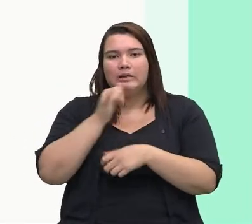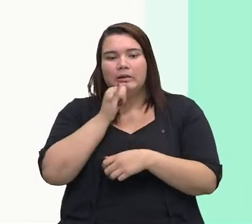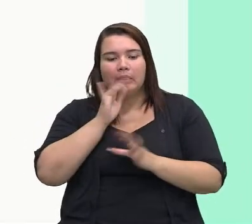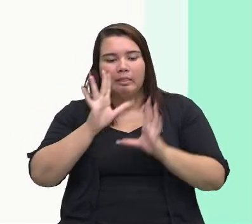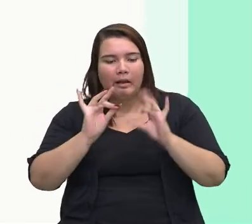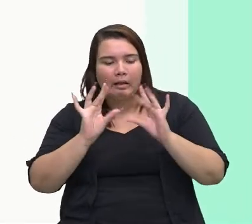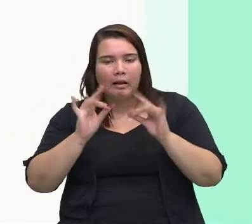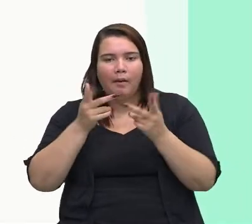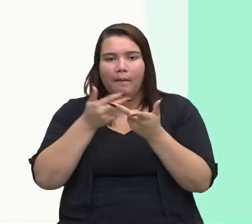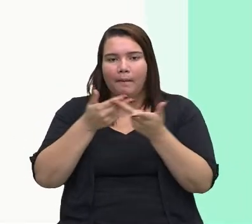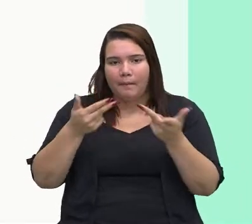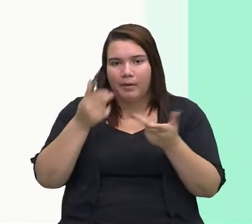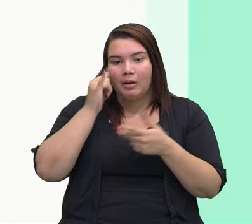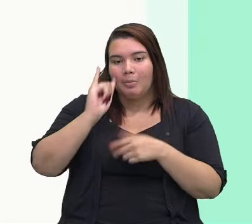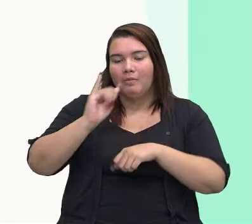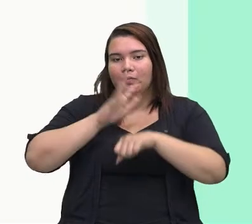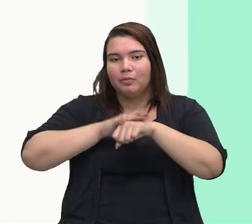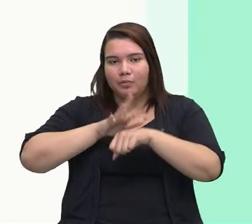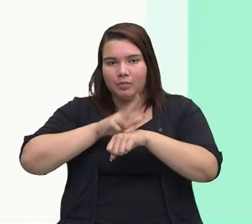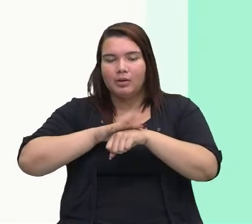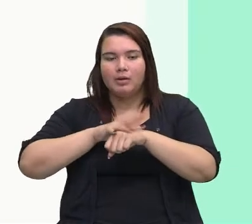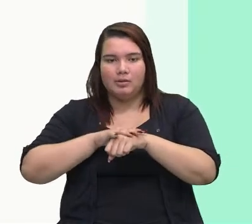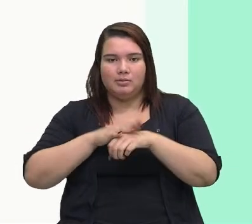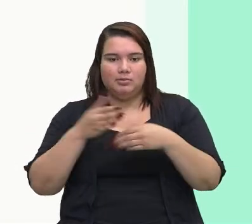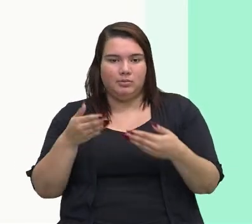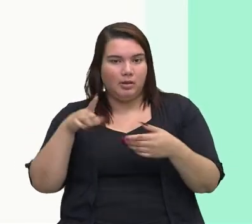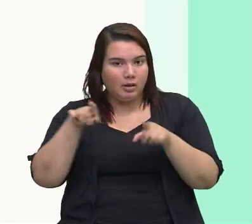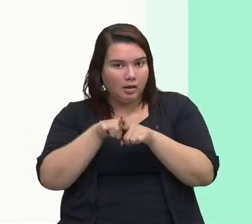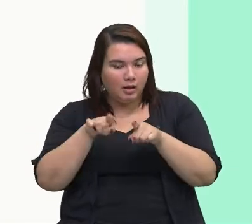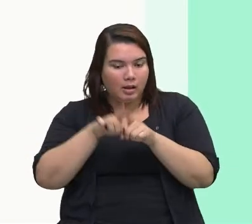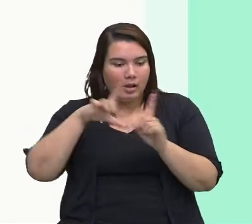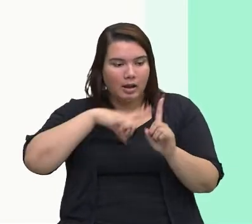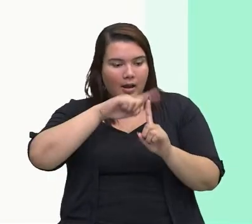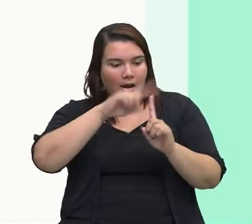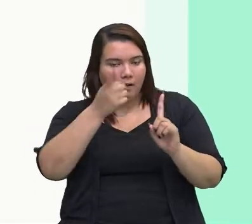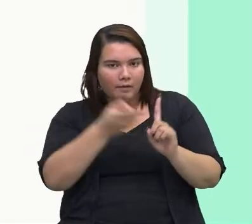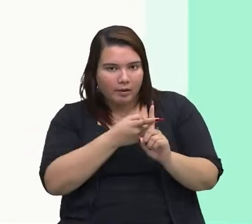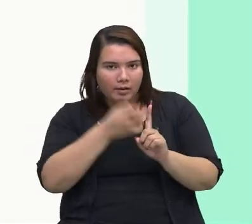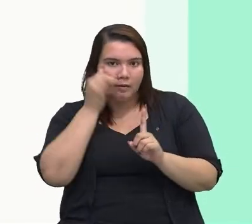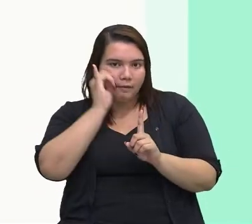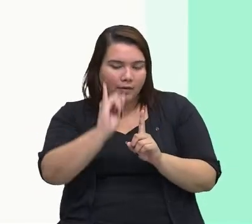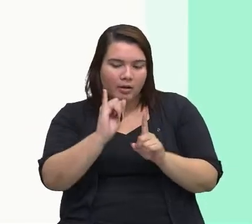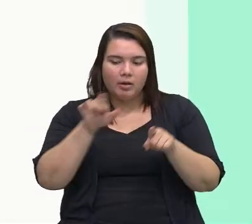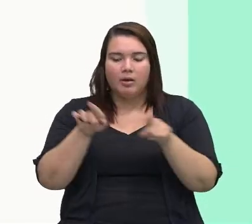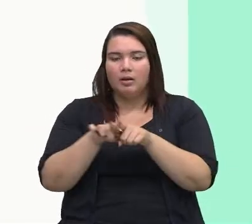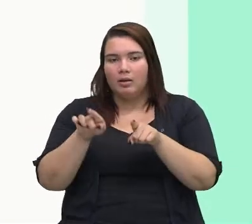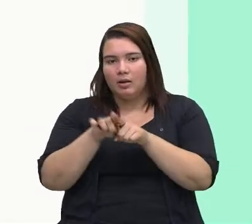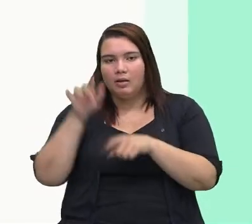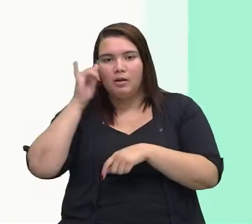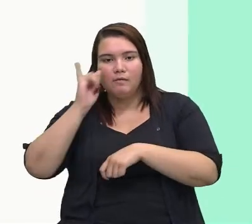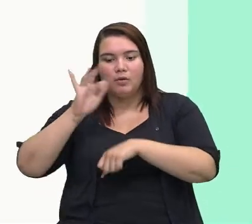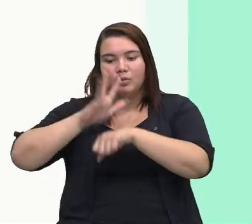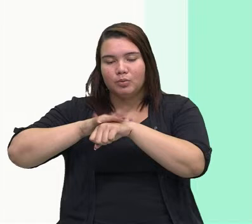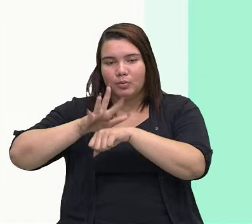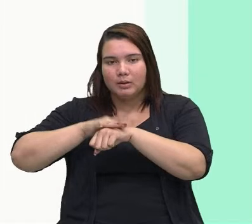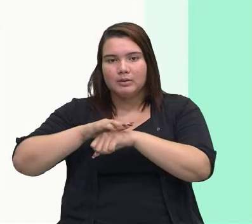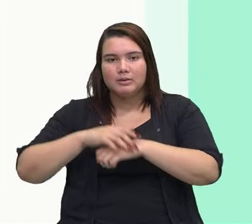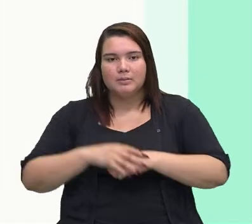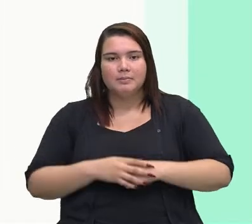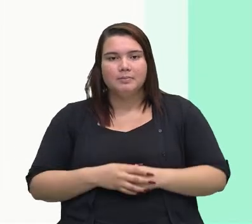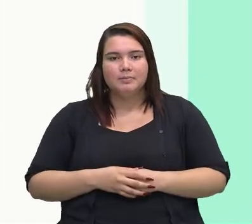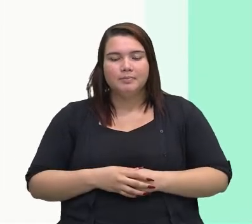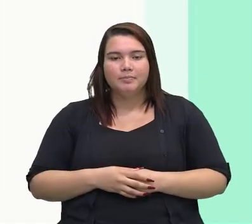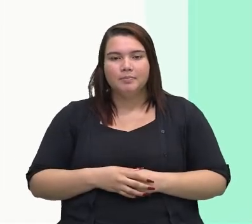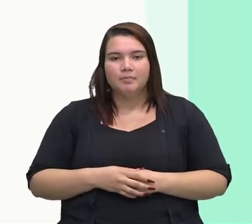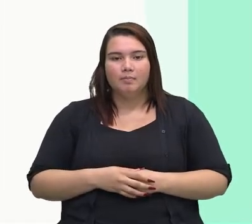as secreções sexuais. Então, como eu disse, eles vão impedir tanto uma gravidez indesejada quanto as ISTs.